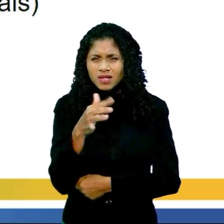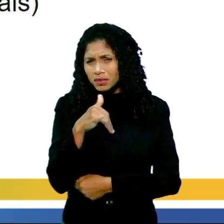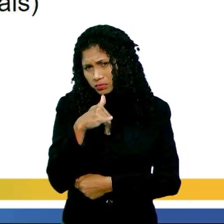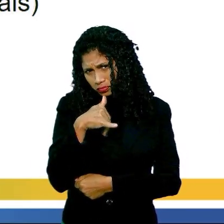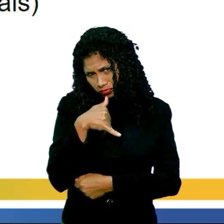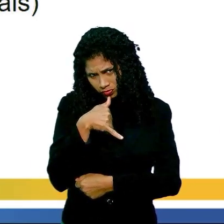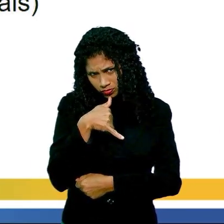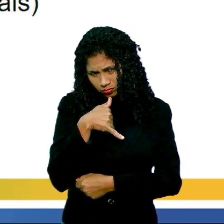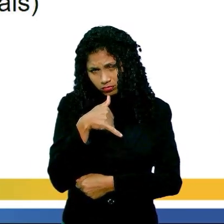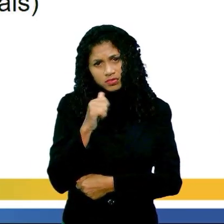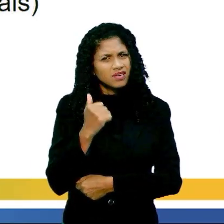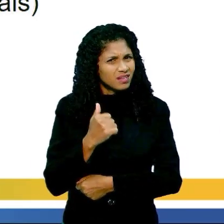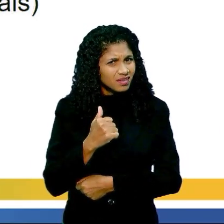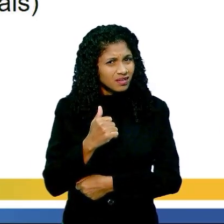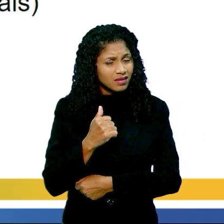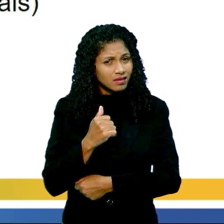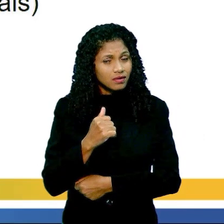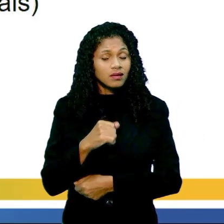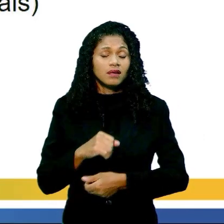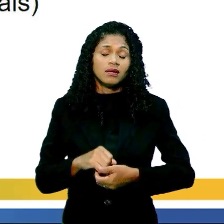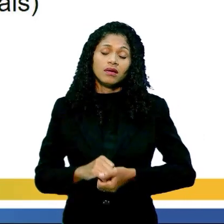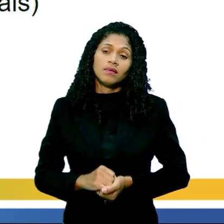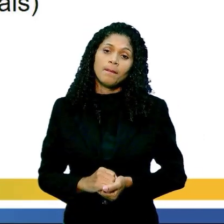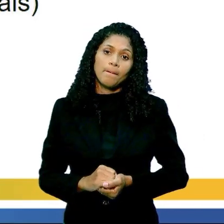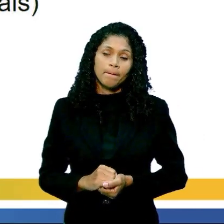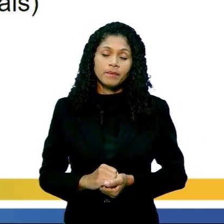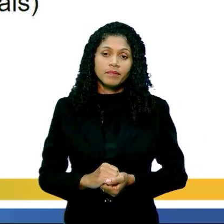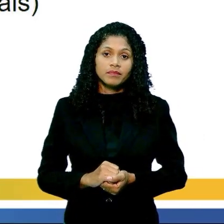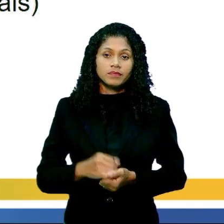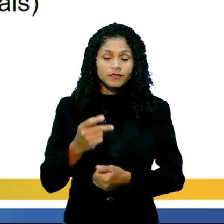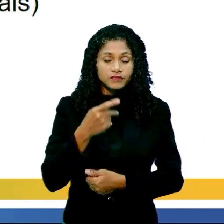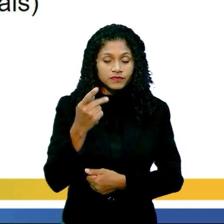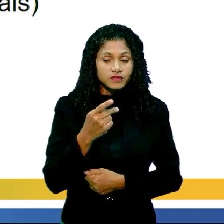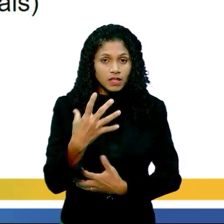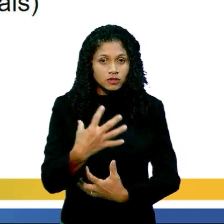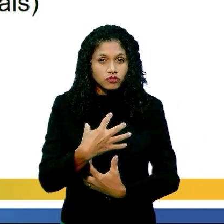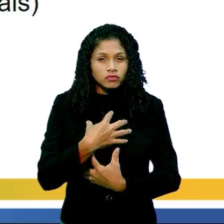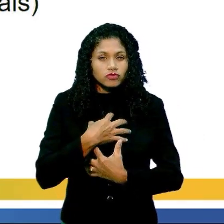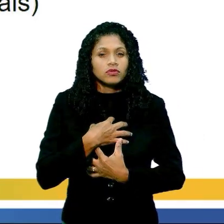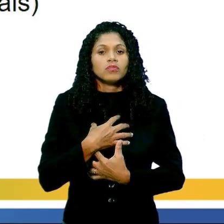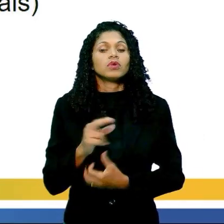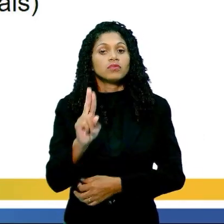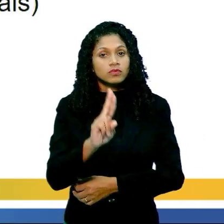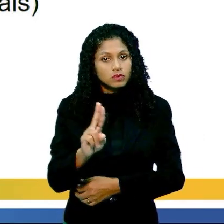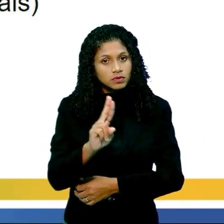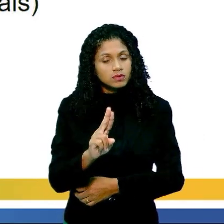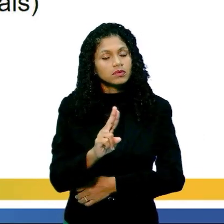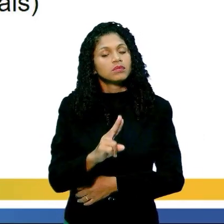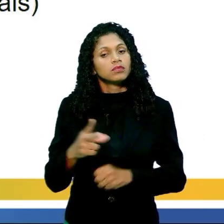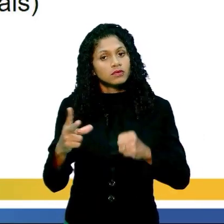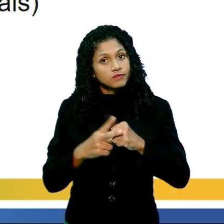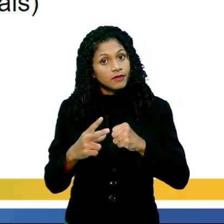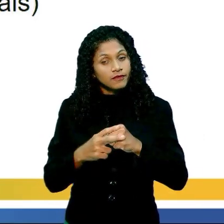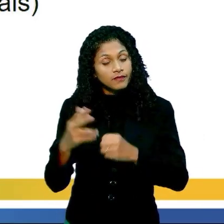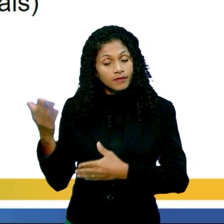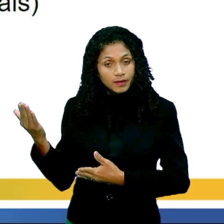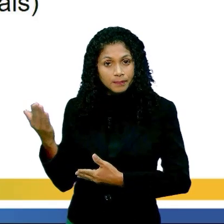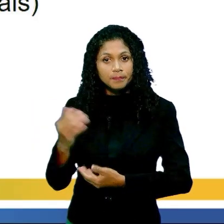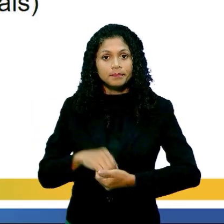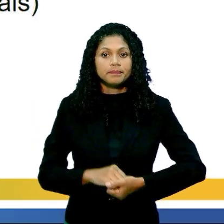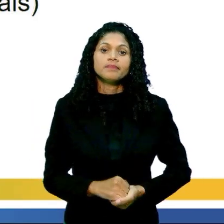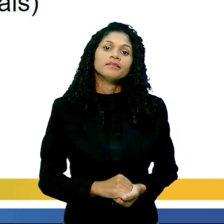triste? Então, para falar sobre sentimentos, você vê também que utilizamos o presente simples. Na